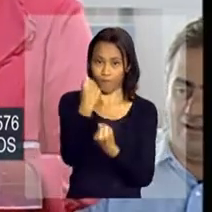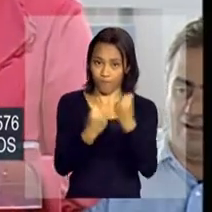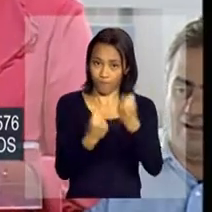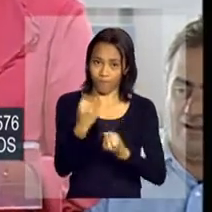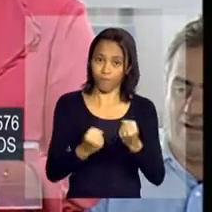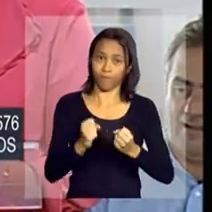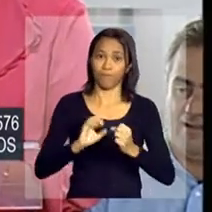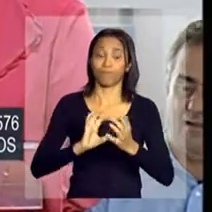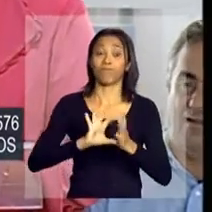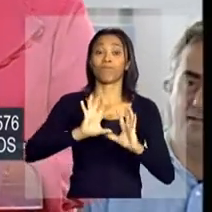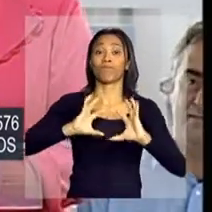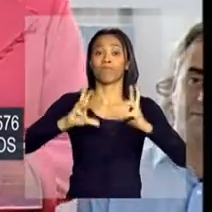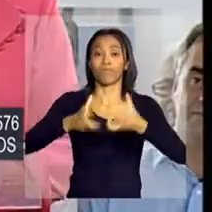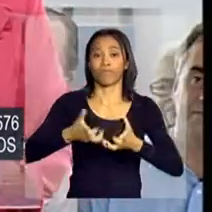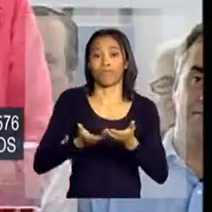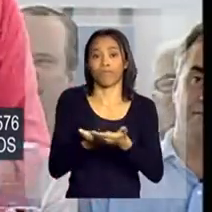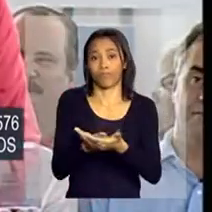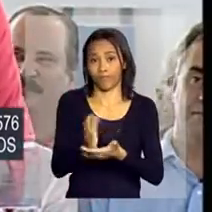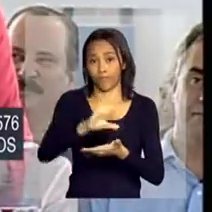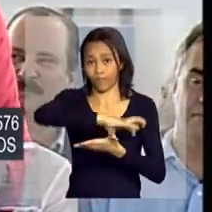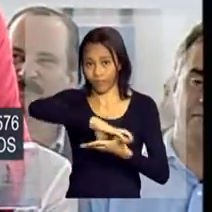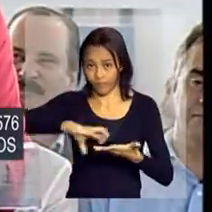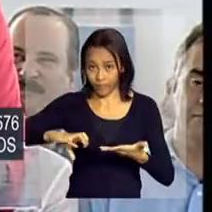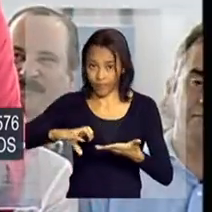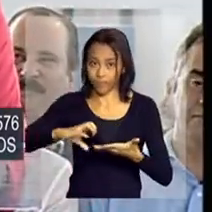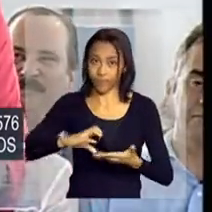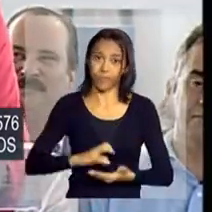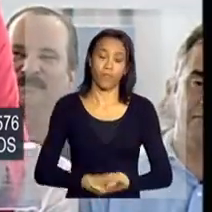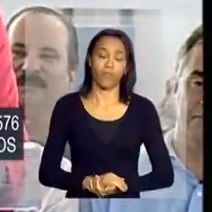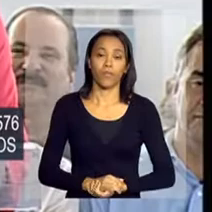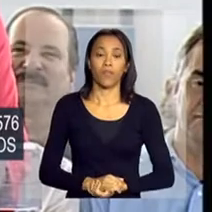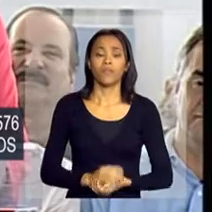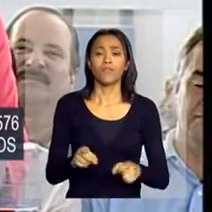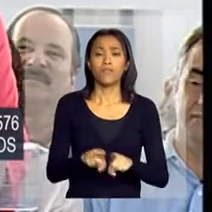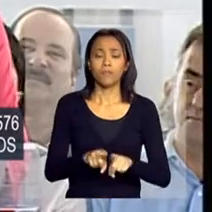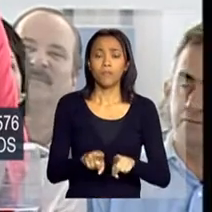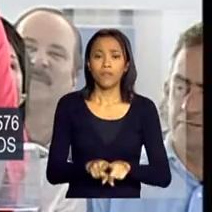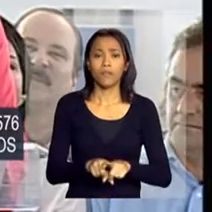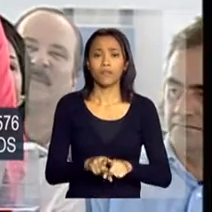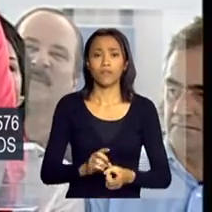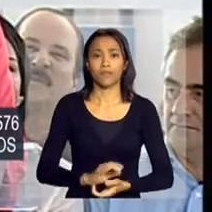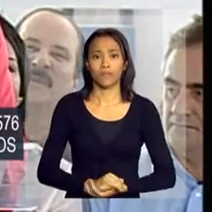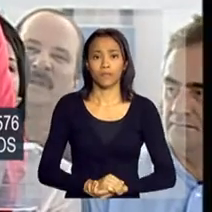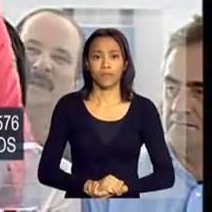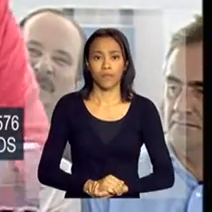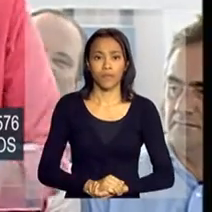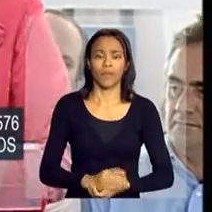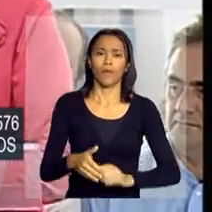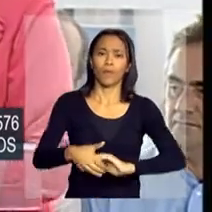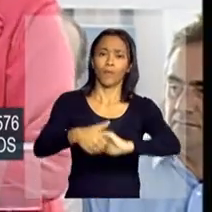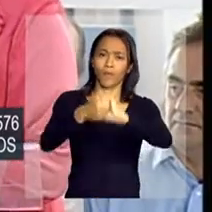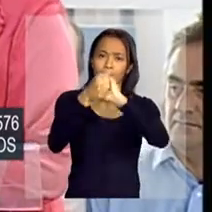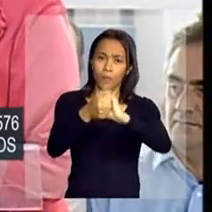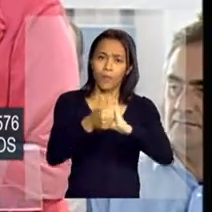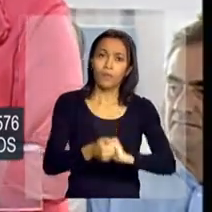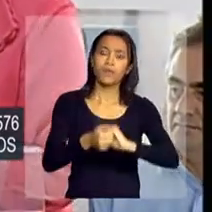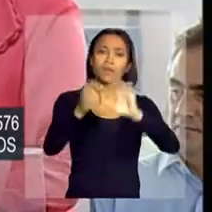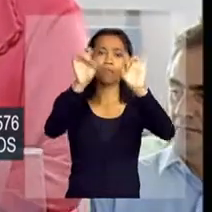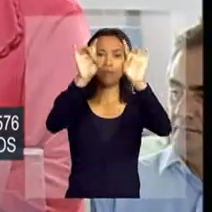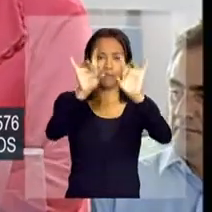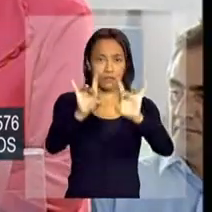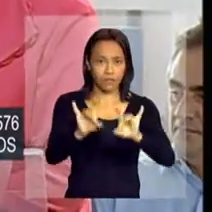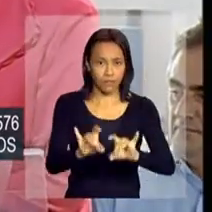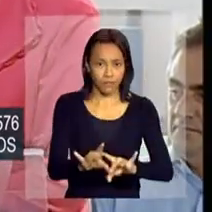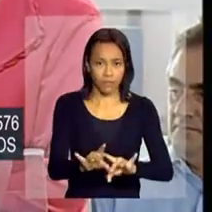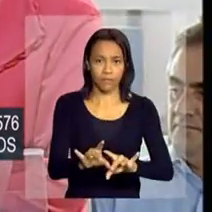máquinas retroescavadeiras. Queria também dirigir um cumprimento especial